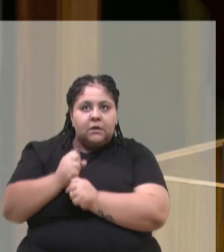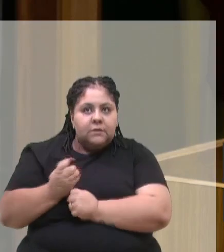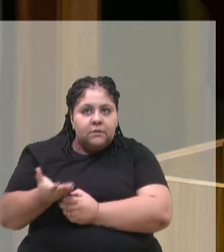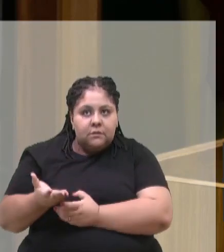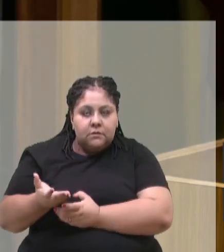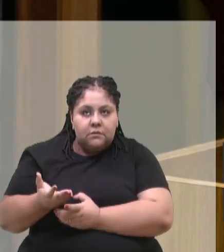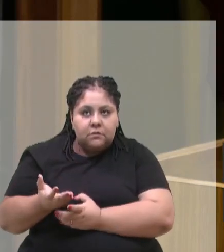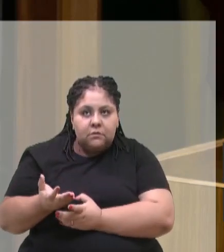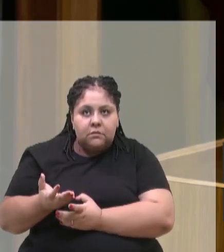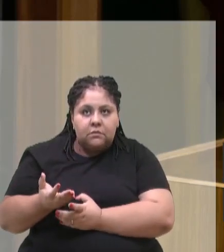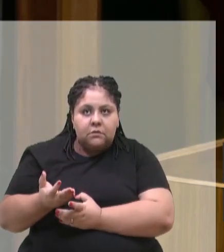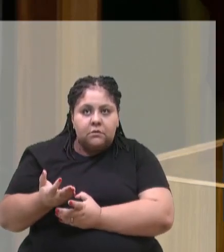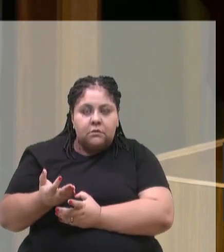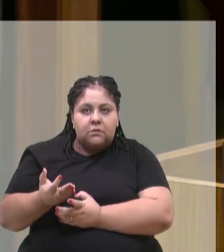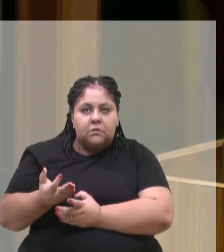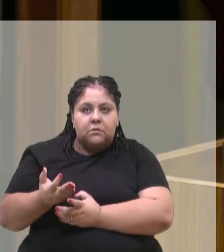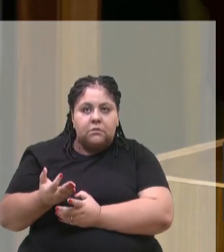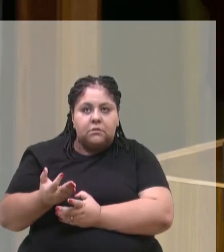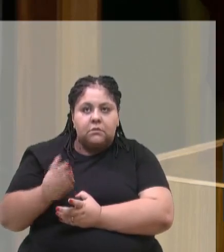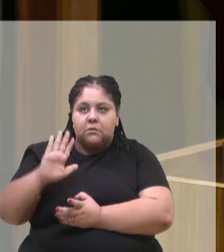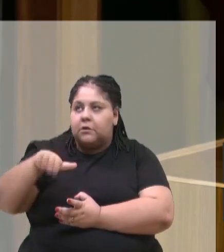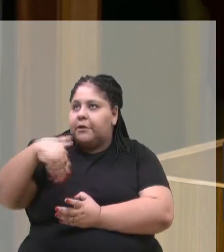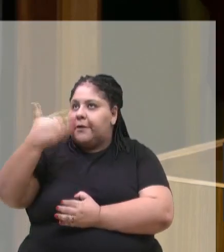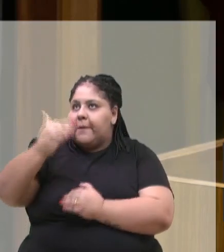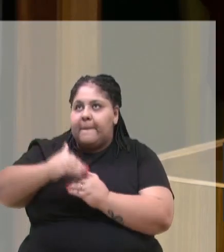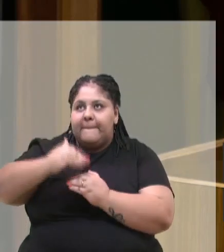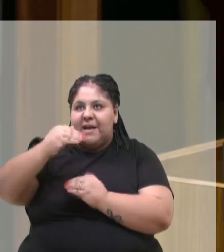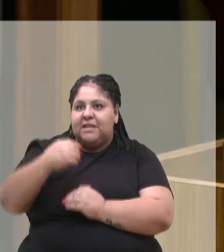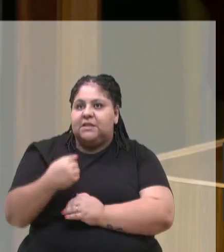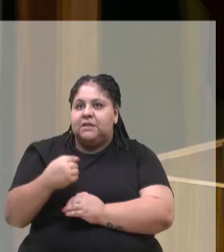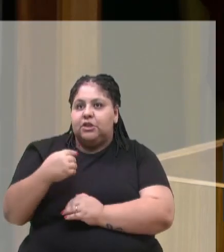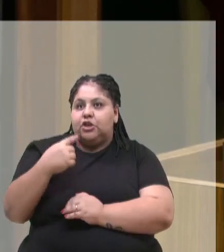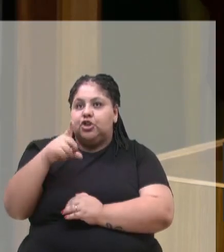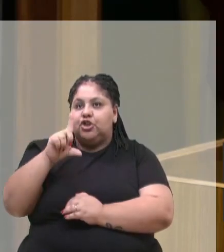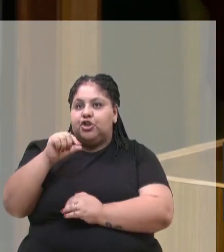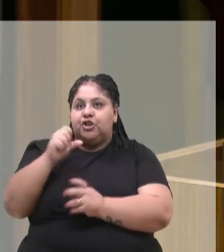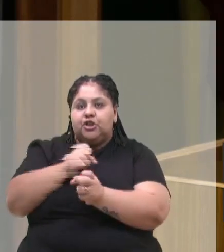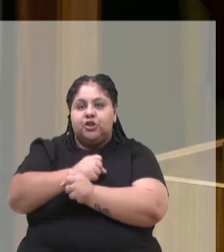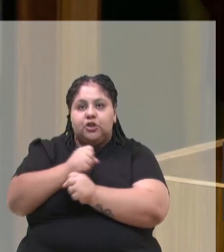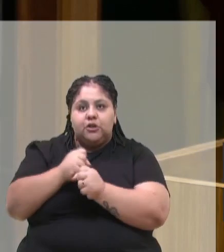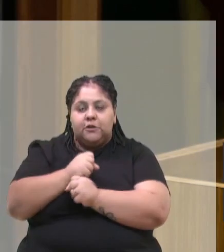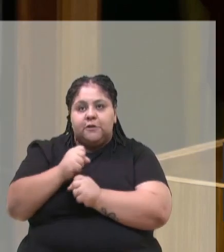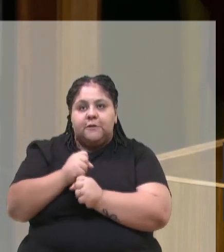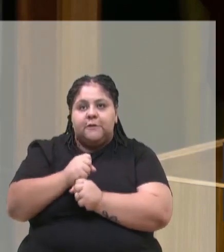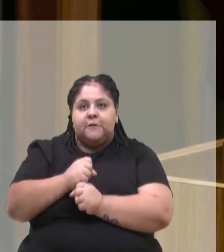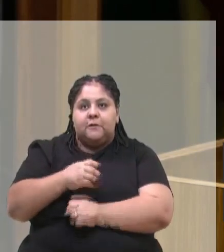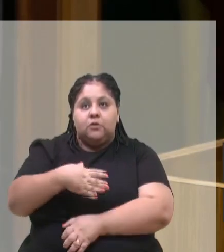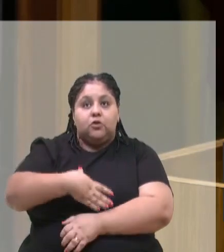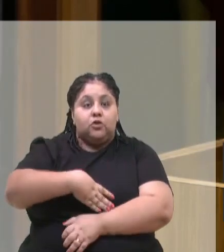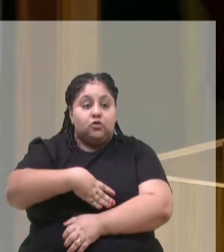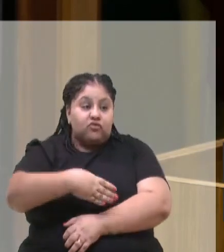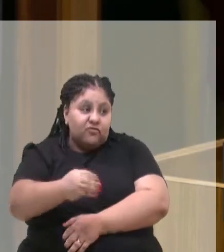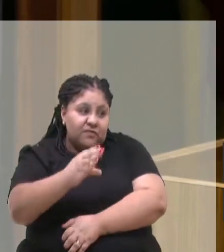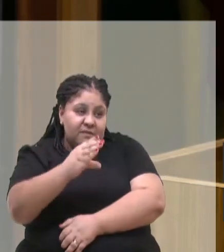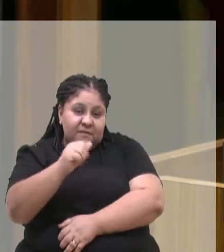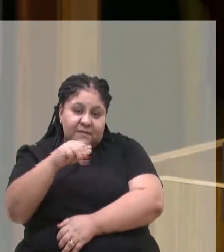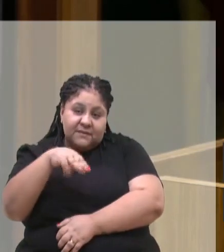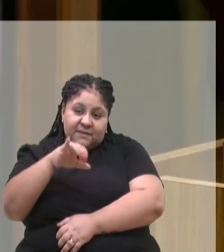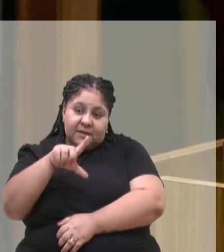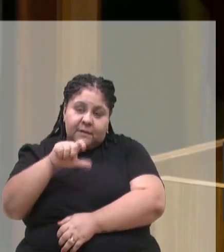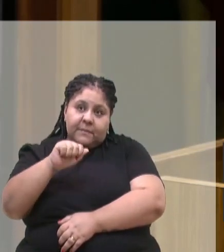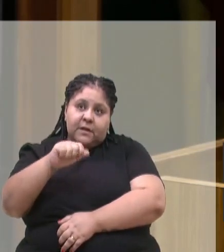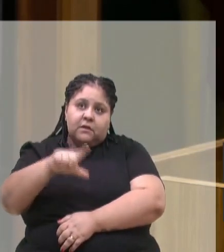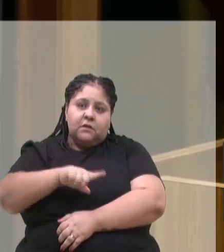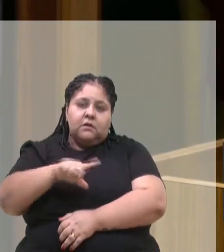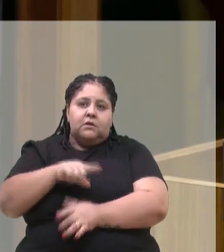que, daqui a mais de uma década, os filhos da Camila tenham esse mesmo problema.